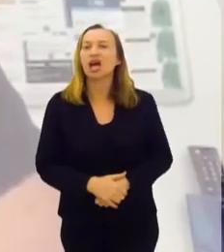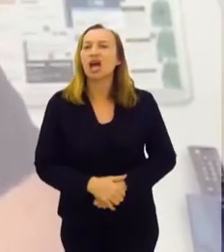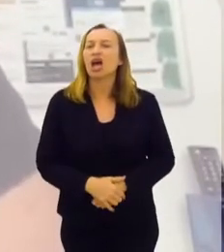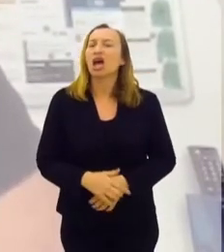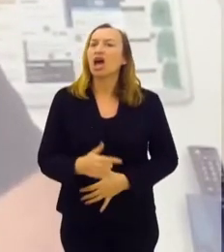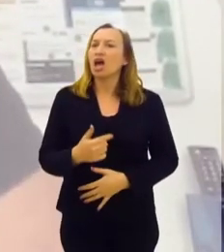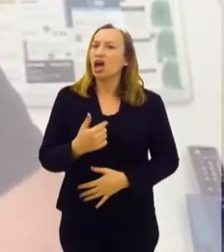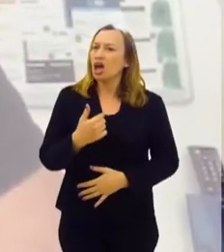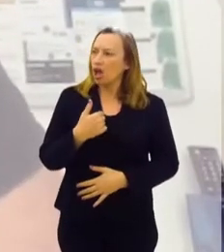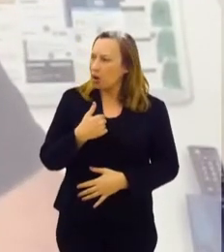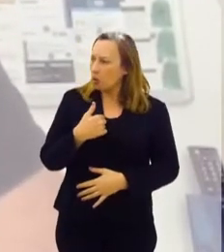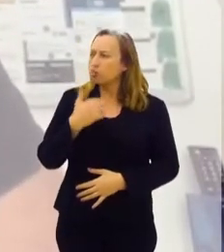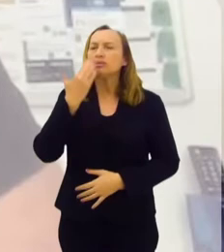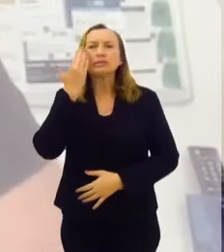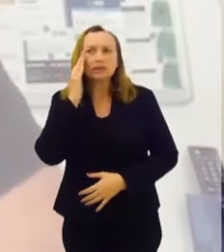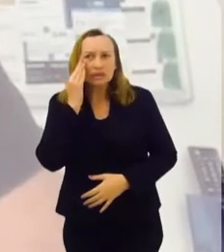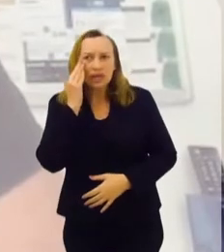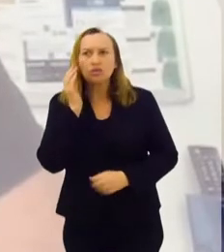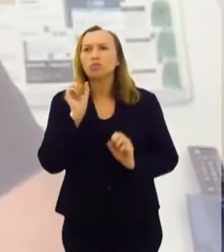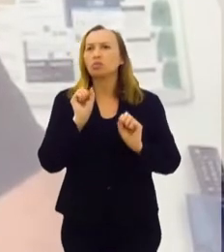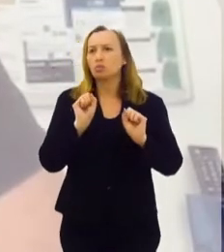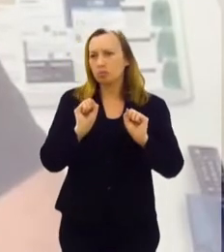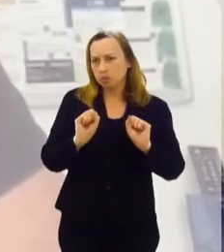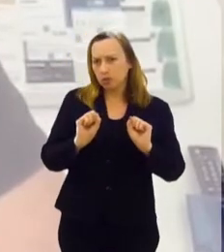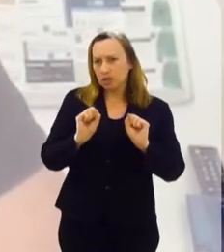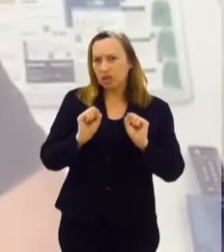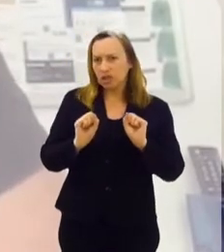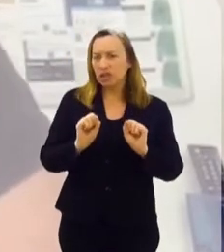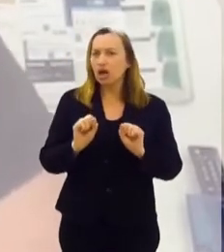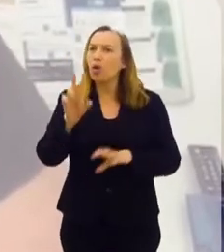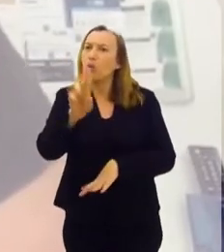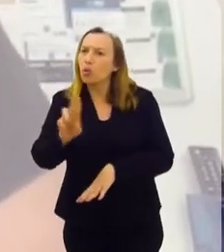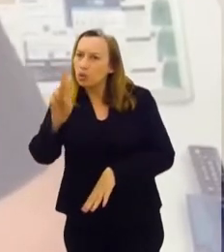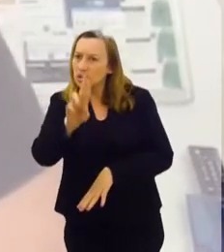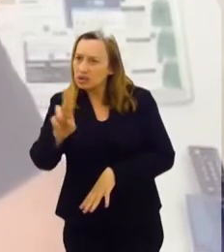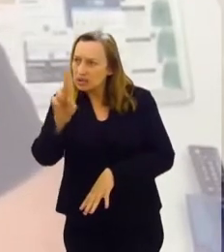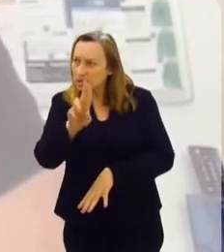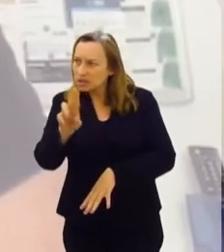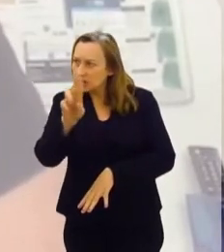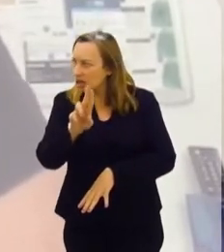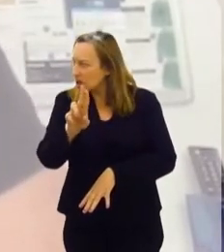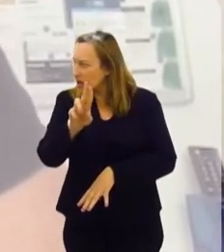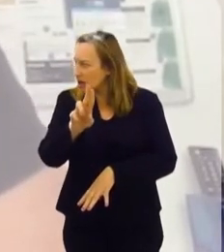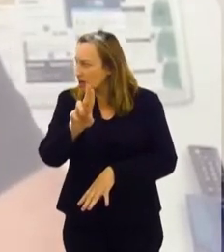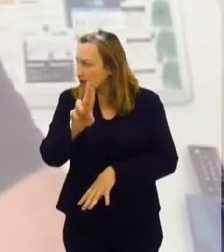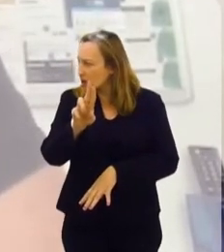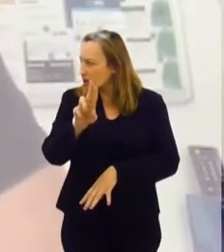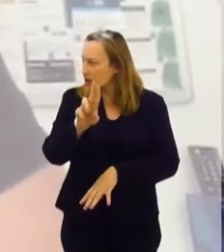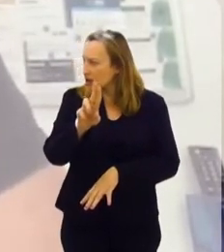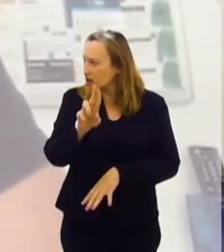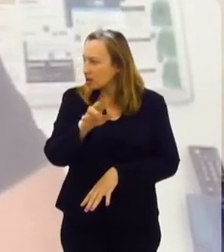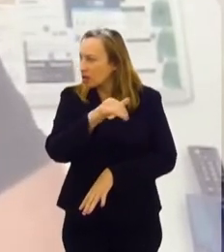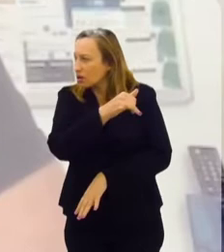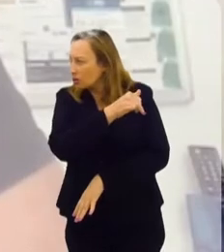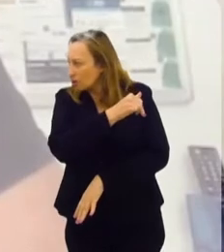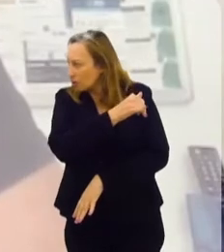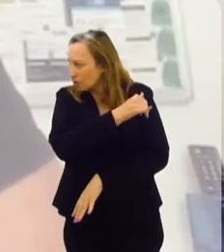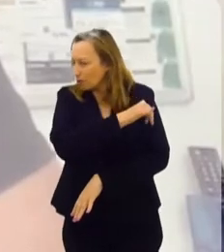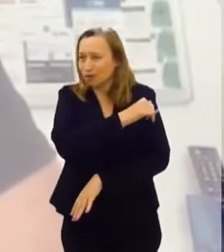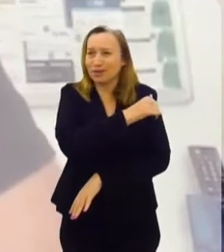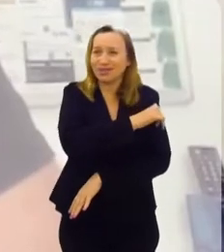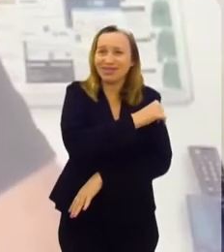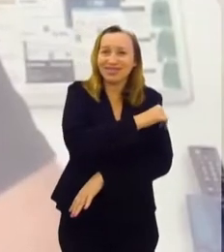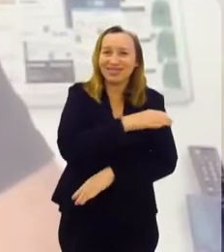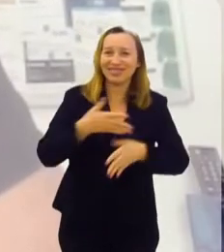né? Eu entendo que a gente poderia fazer, utilizar, inclusive, vou utilizar o Rio em Foco para fazer